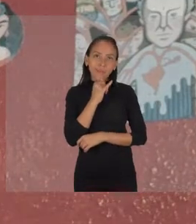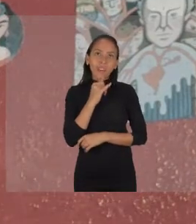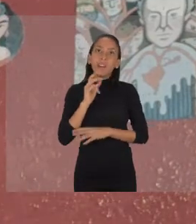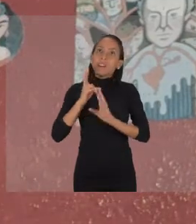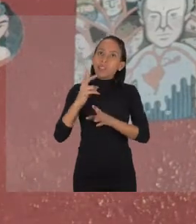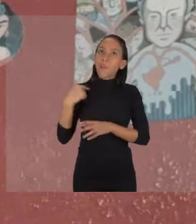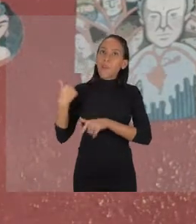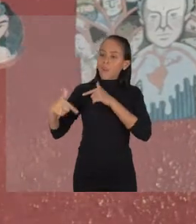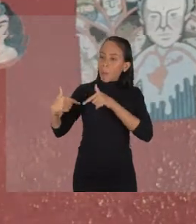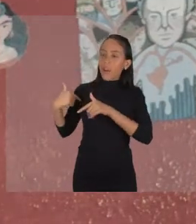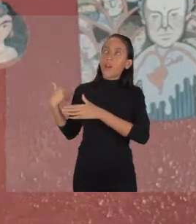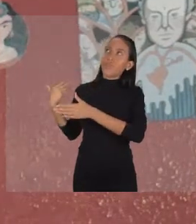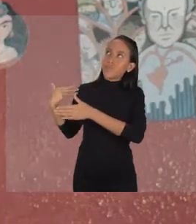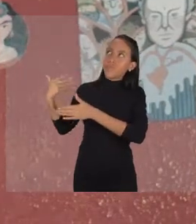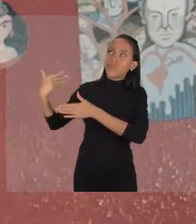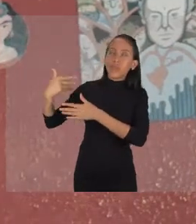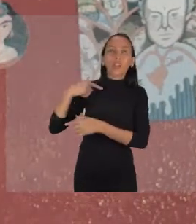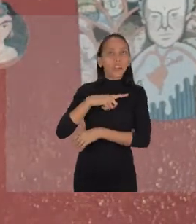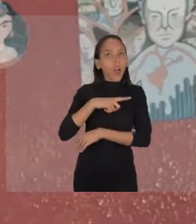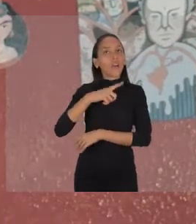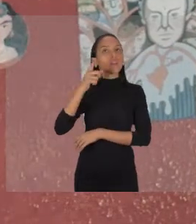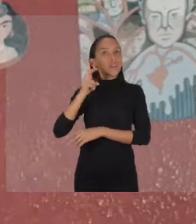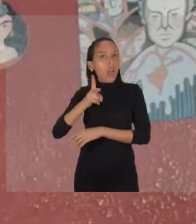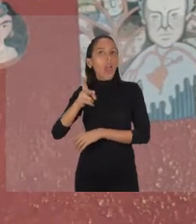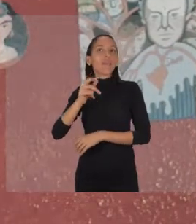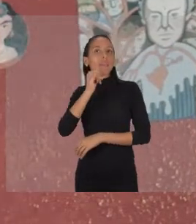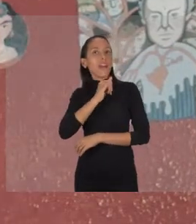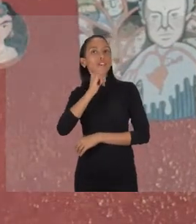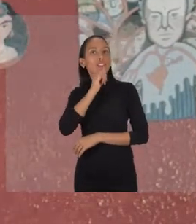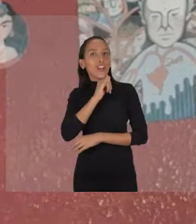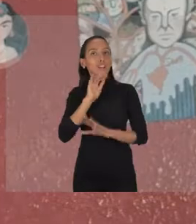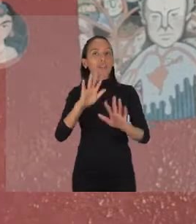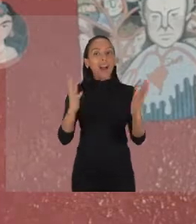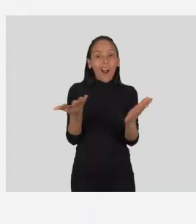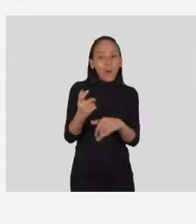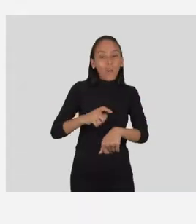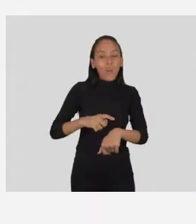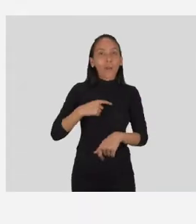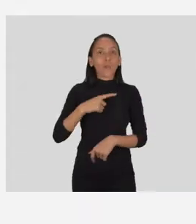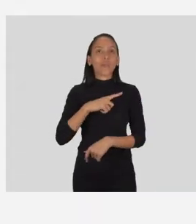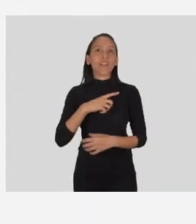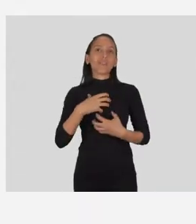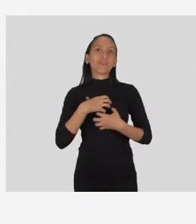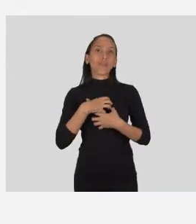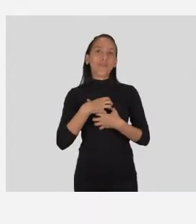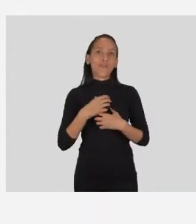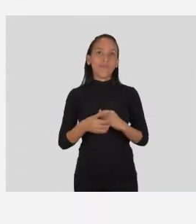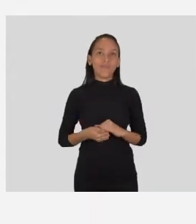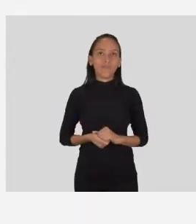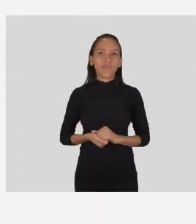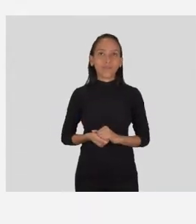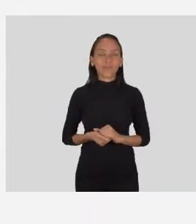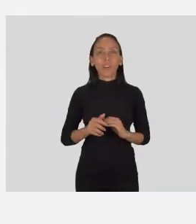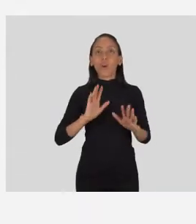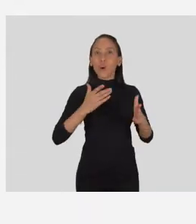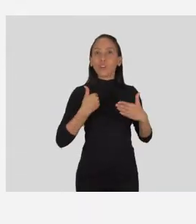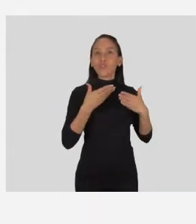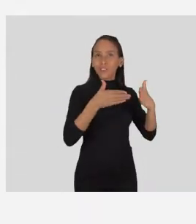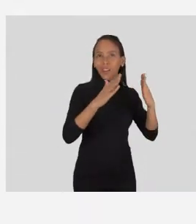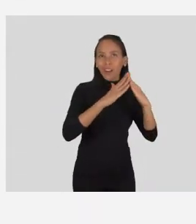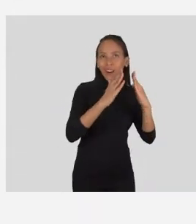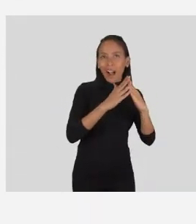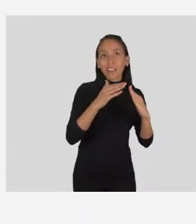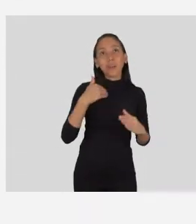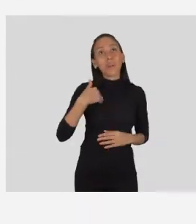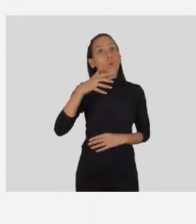vários testes de rotina, agora é um teste apresentando sintoma. Eu chego em casa, o meu quarto é pro lado de fora de casa,